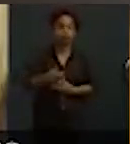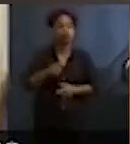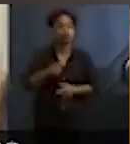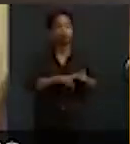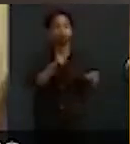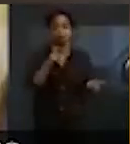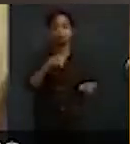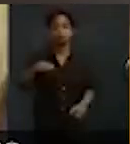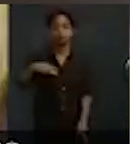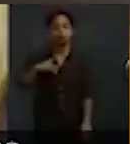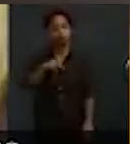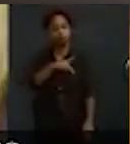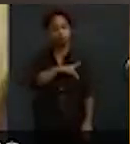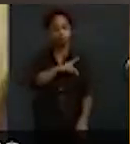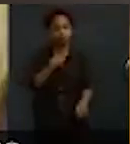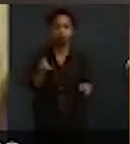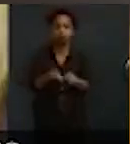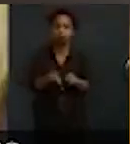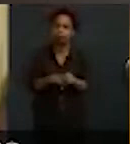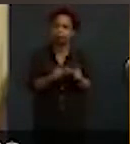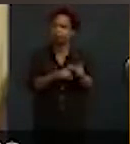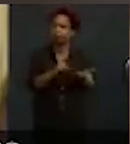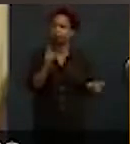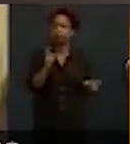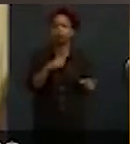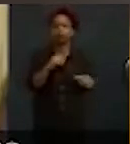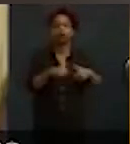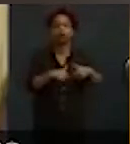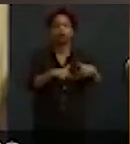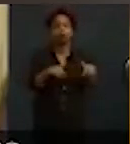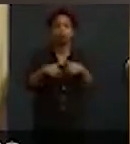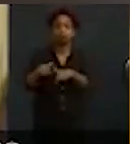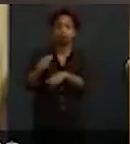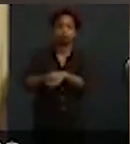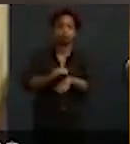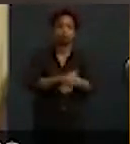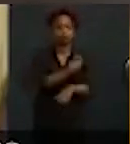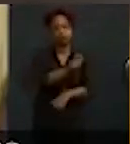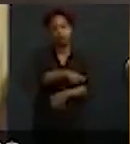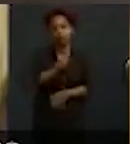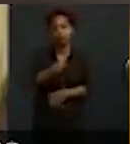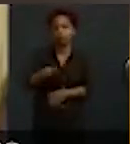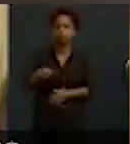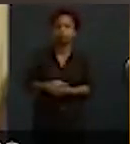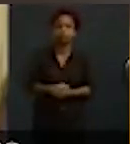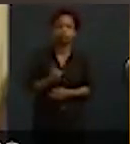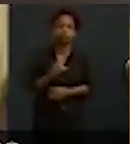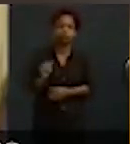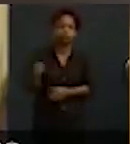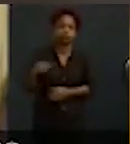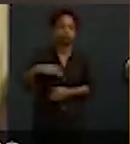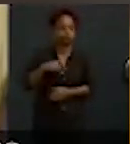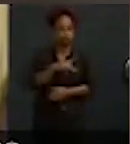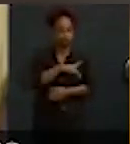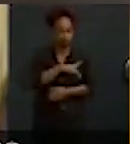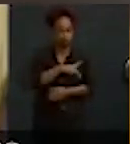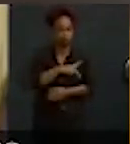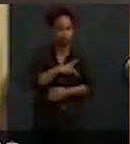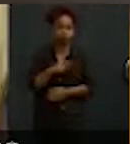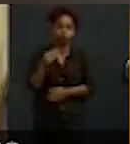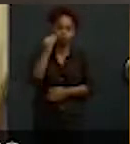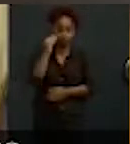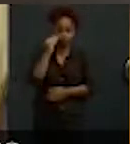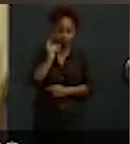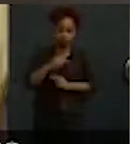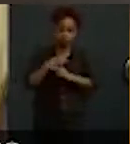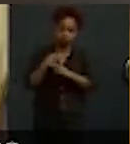do Ministério Público e a independência funcional de seus membros. O Dia Nacional do Ministério Público busca